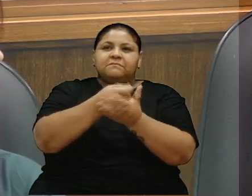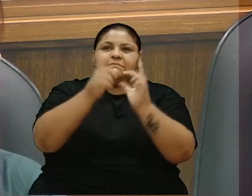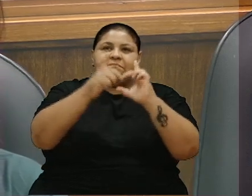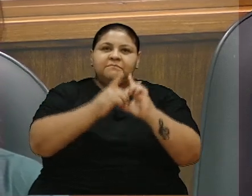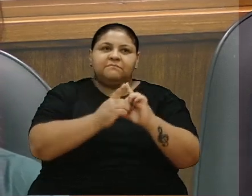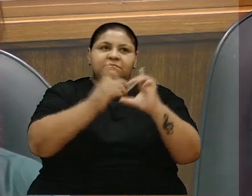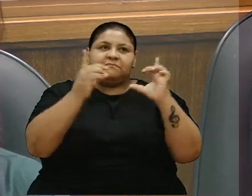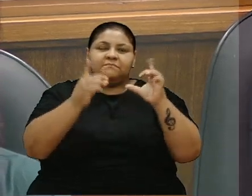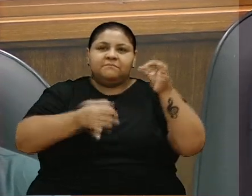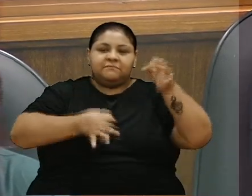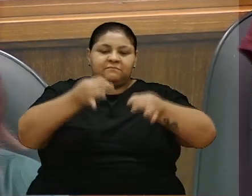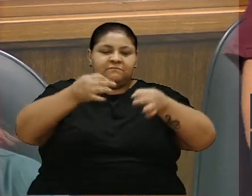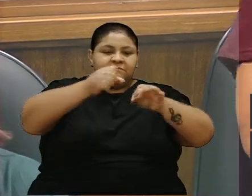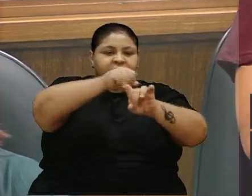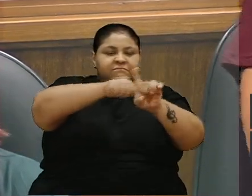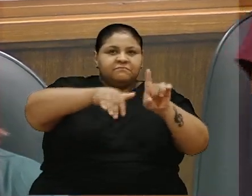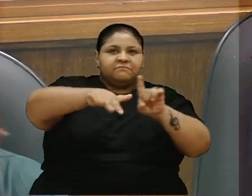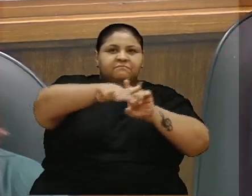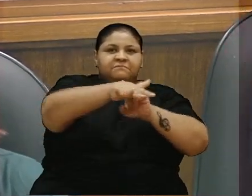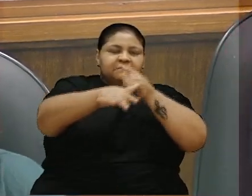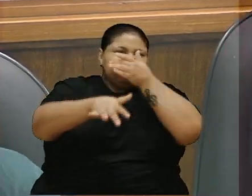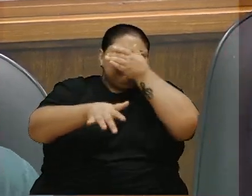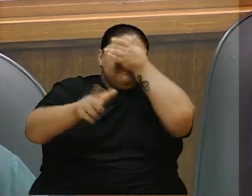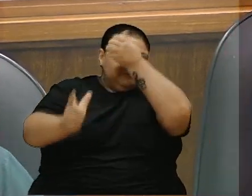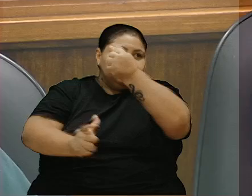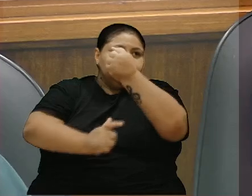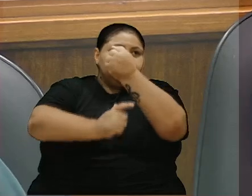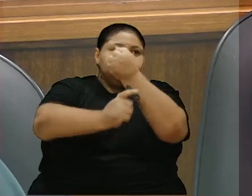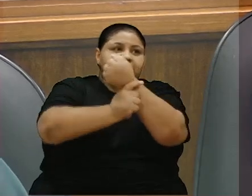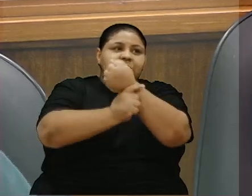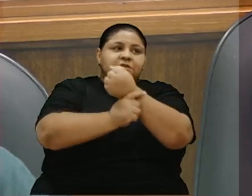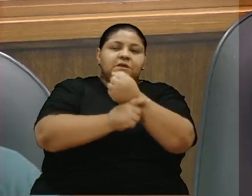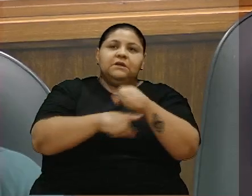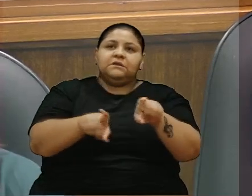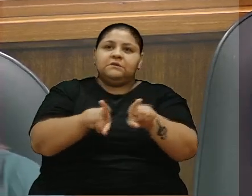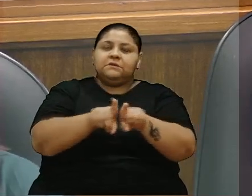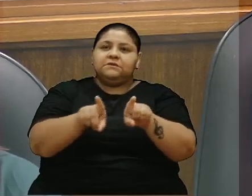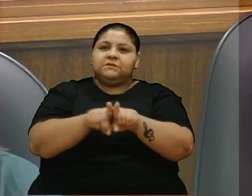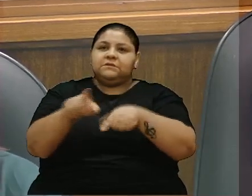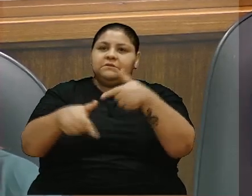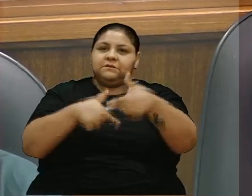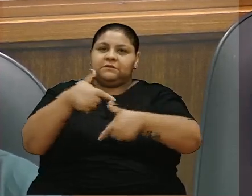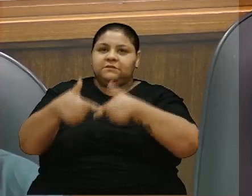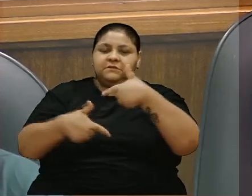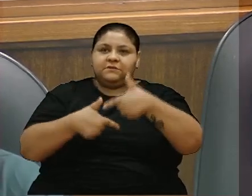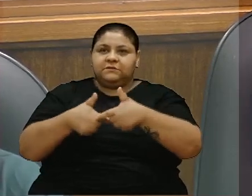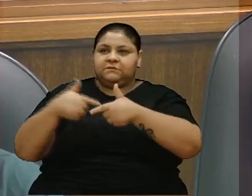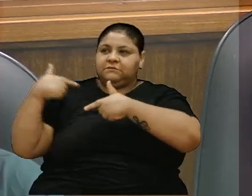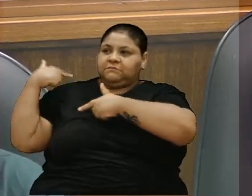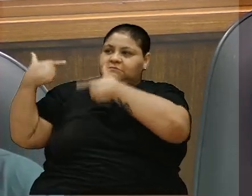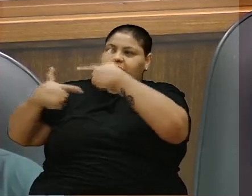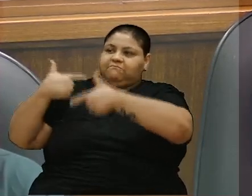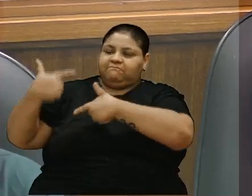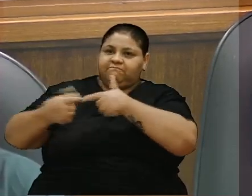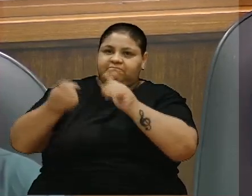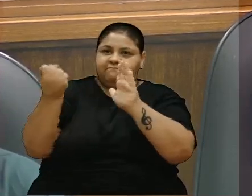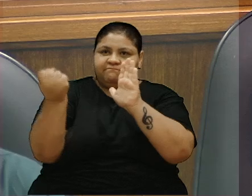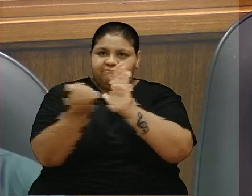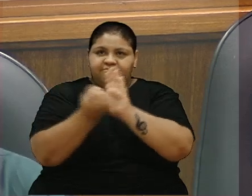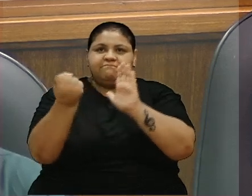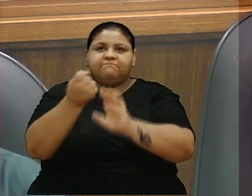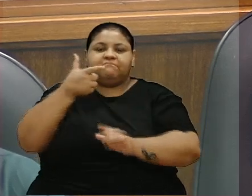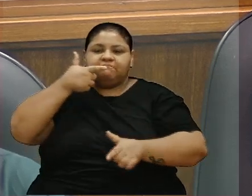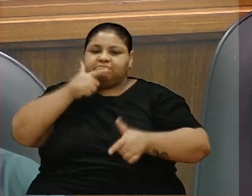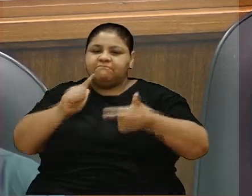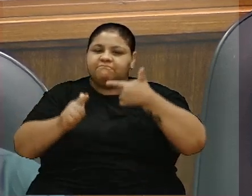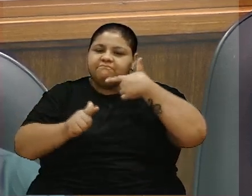democracia, justiça social e garantia de direitos para a classe trabalhadora. Sua trajetória é marcada por grandes conquistas